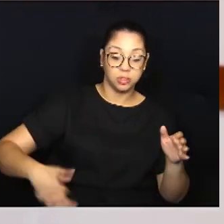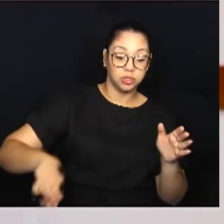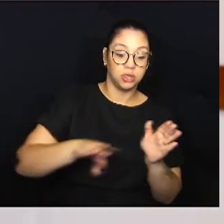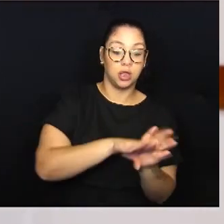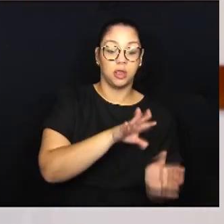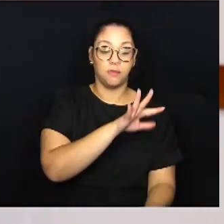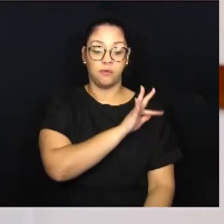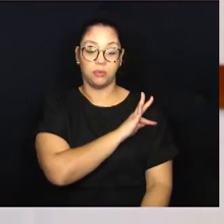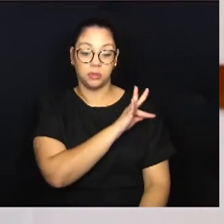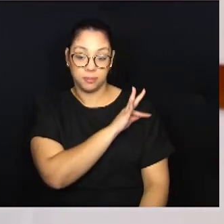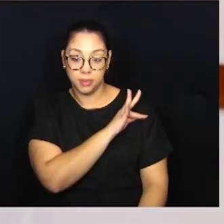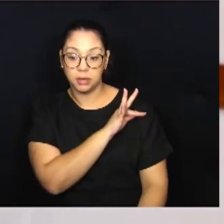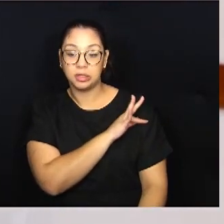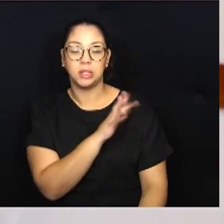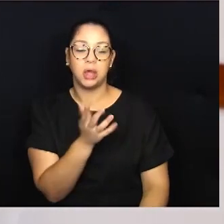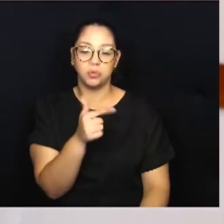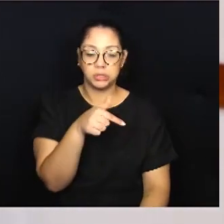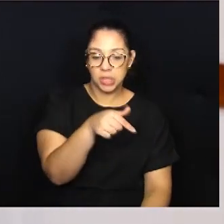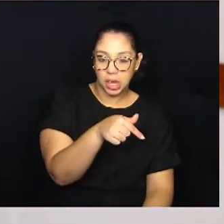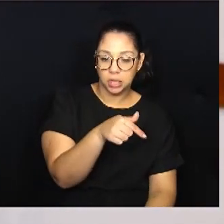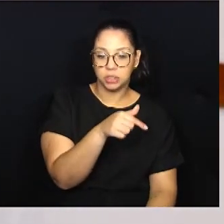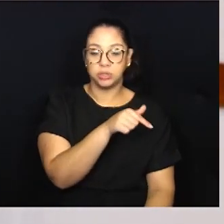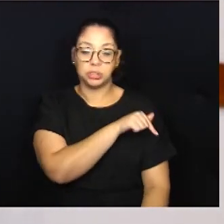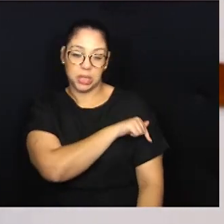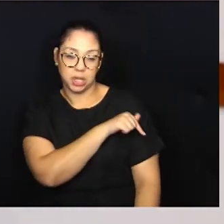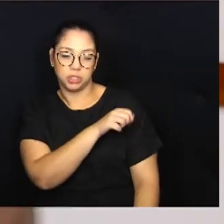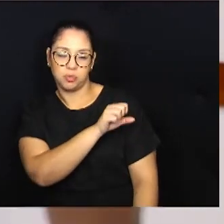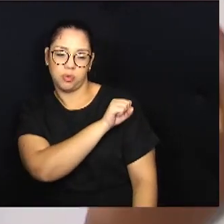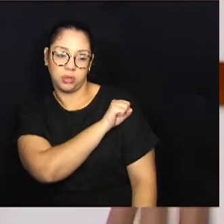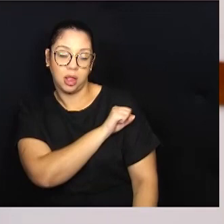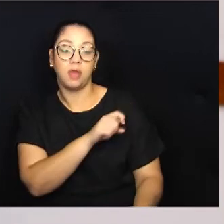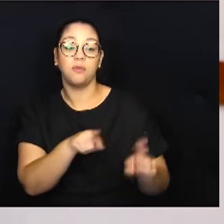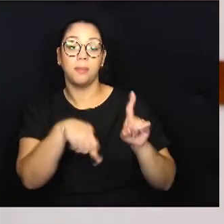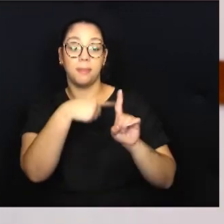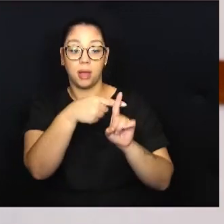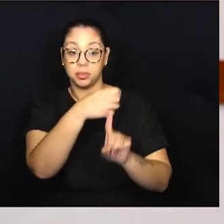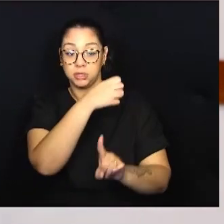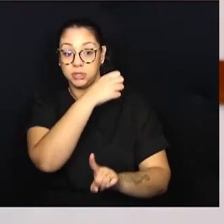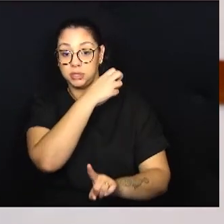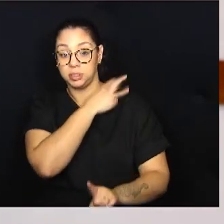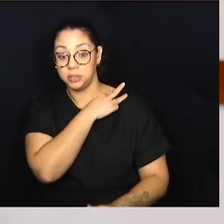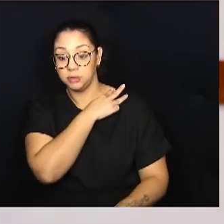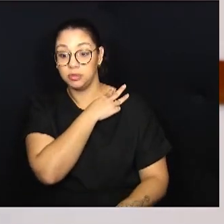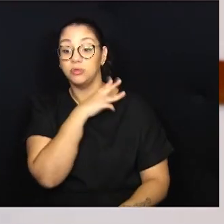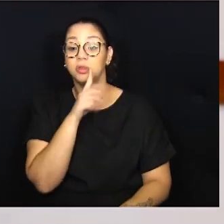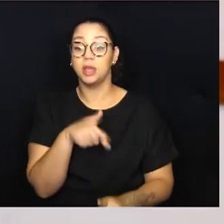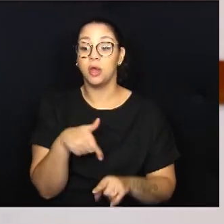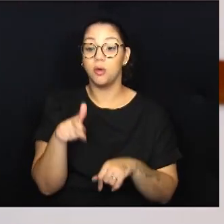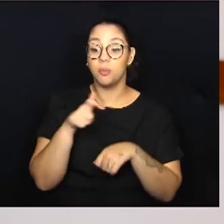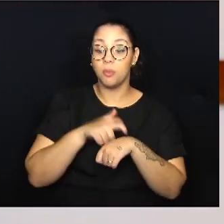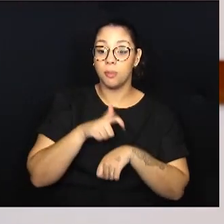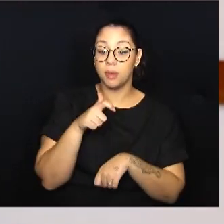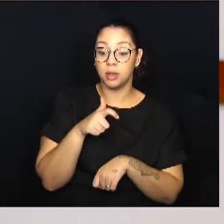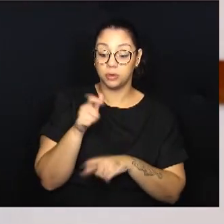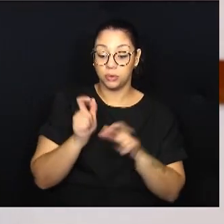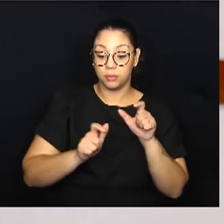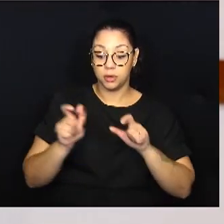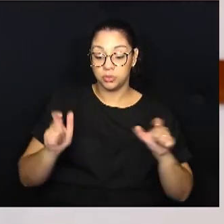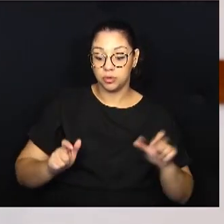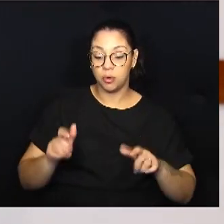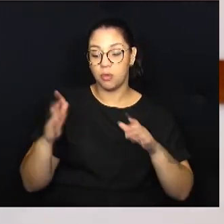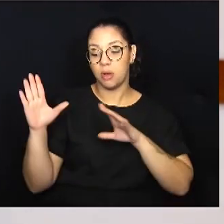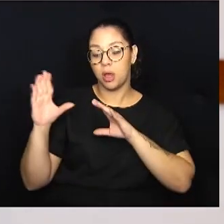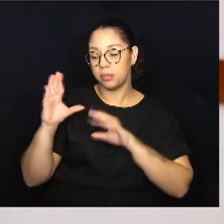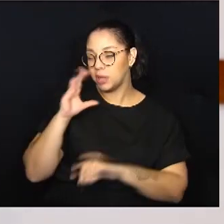fundamental, né, lá para o 7º, 8º ano, e ensino médio, que é o momento em que esse indivíduo, né, esse